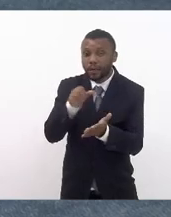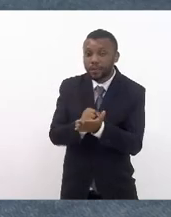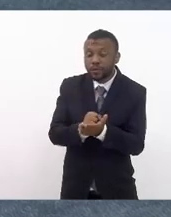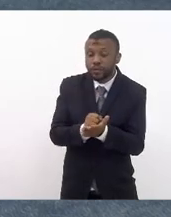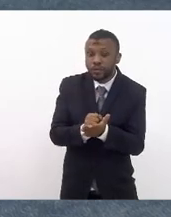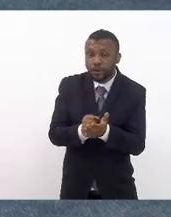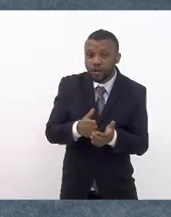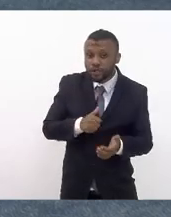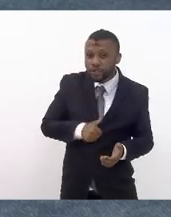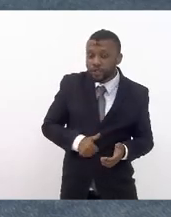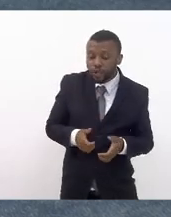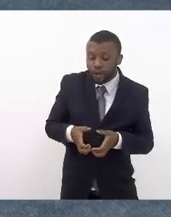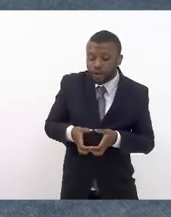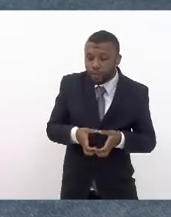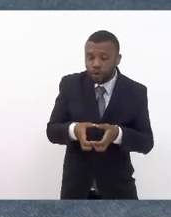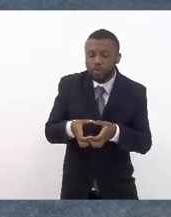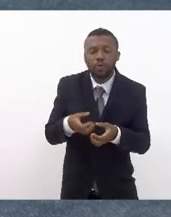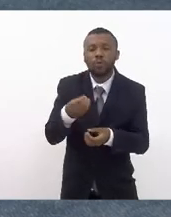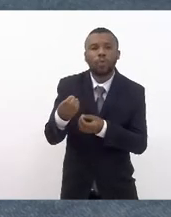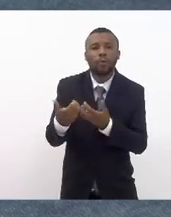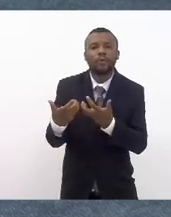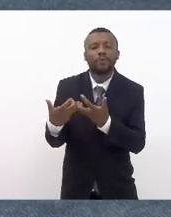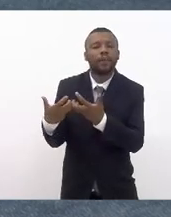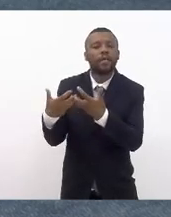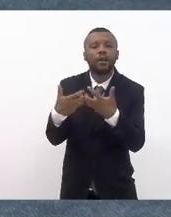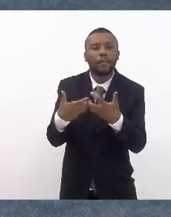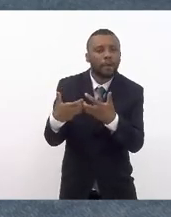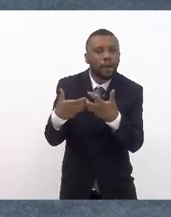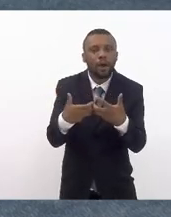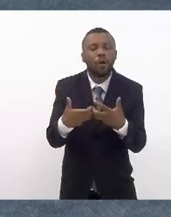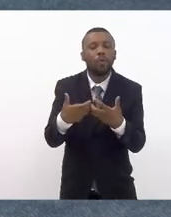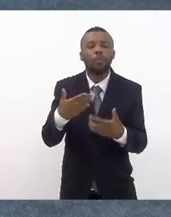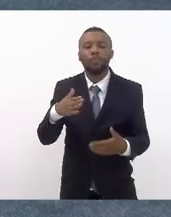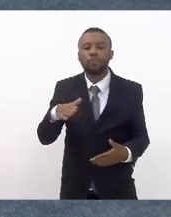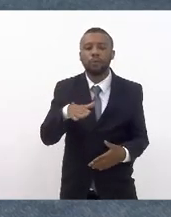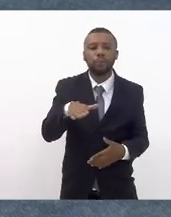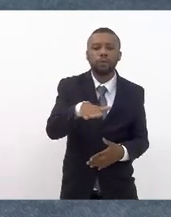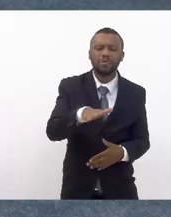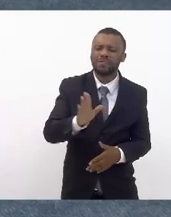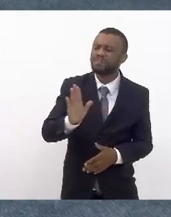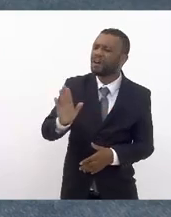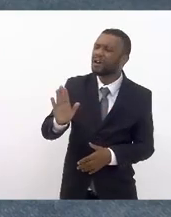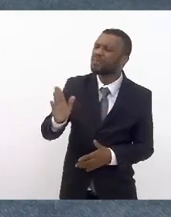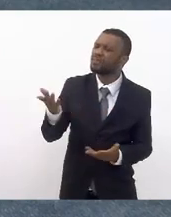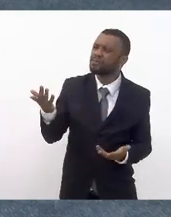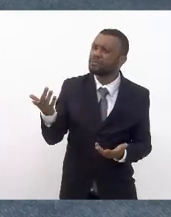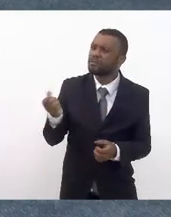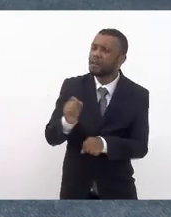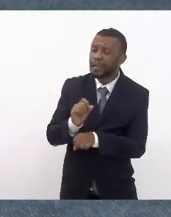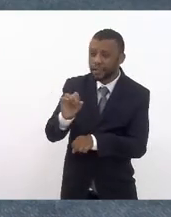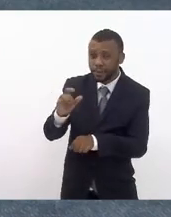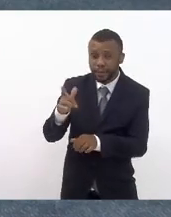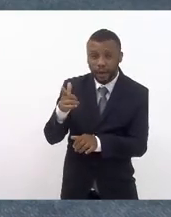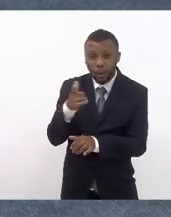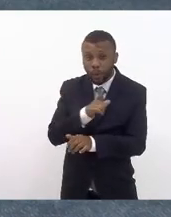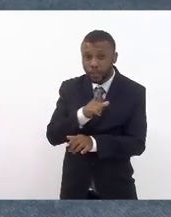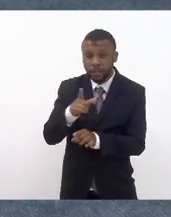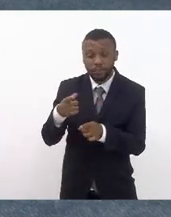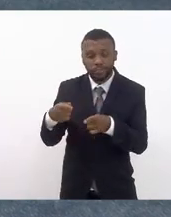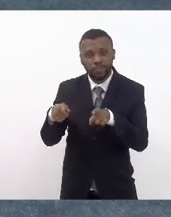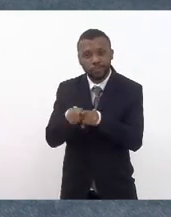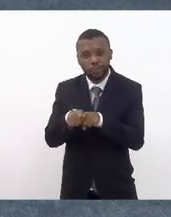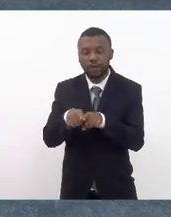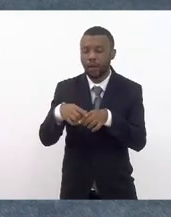ele não vai mandar o caminhão Silverjet ou Vaco. Ou seja, eu falei, mas peraí, se vocês pegaram toda essa concessão,